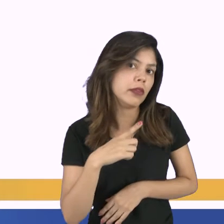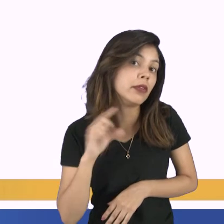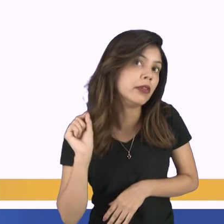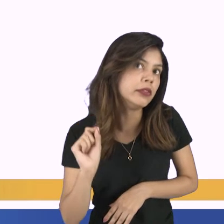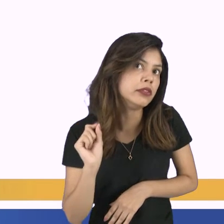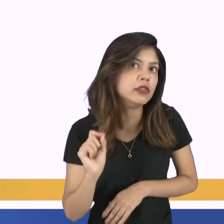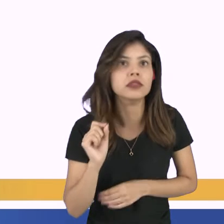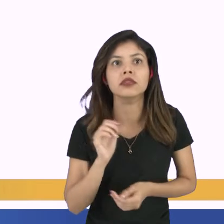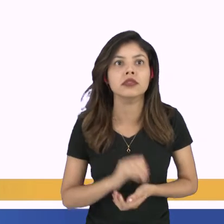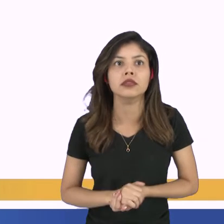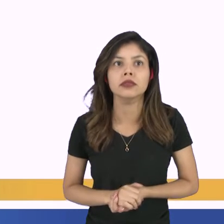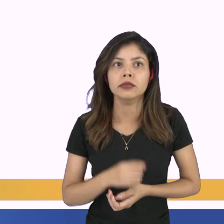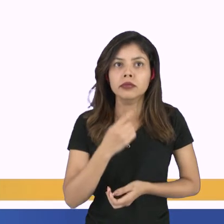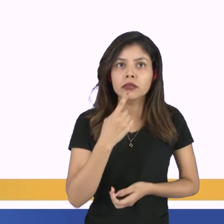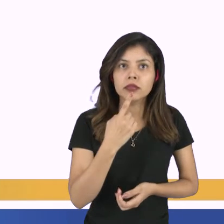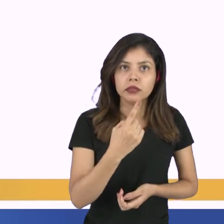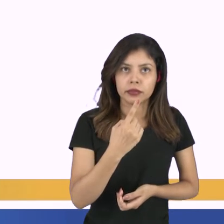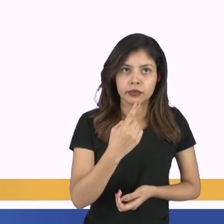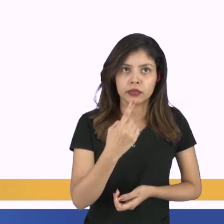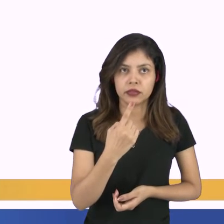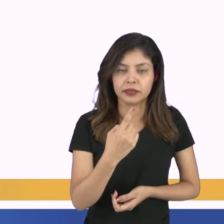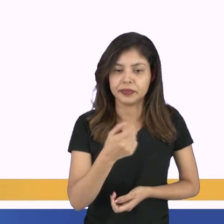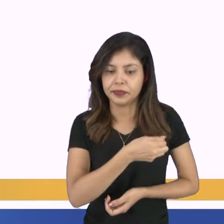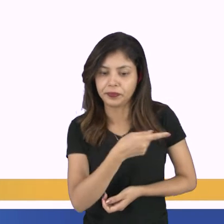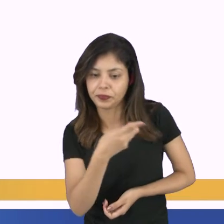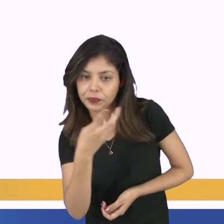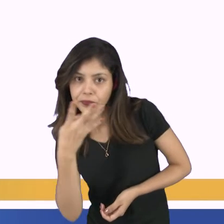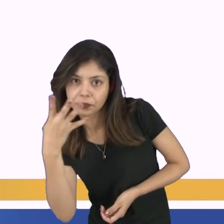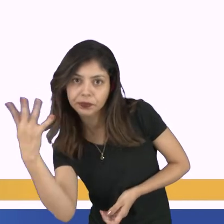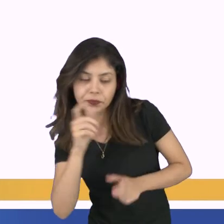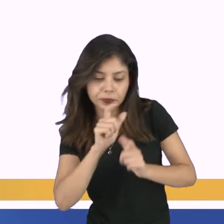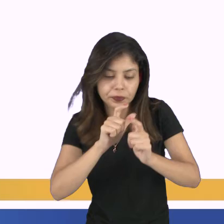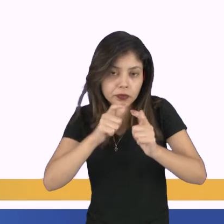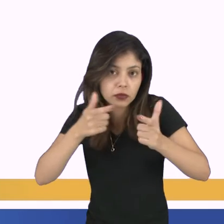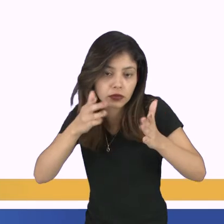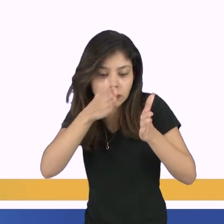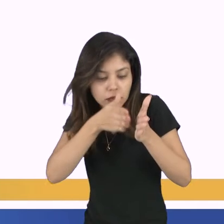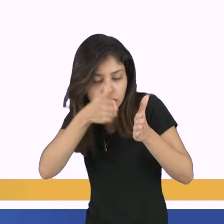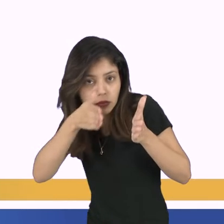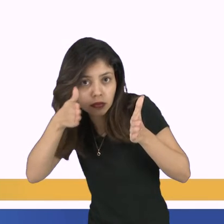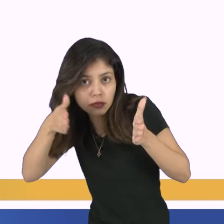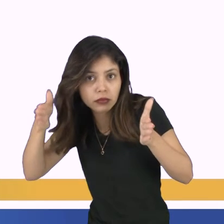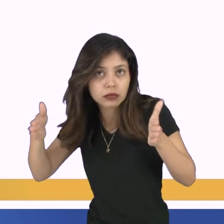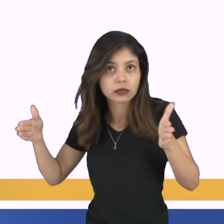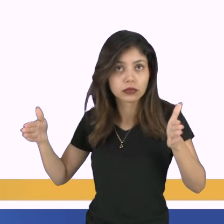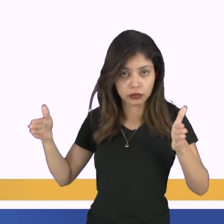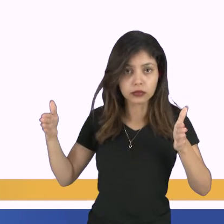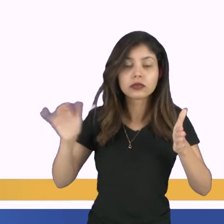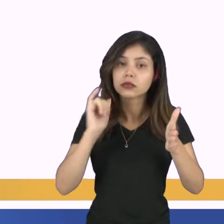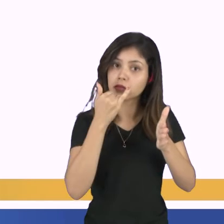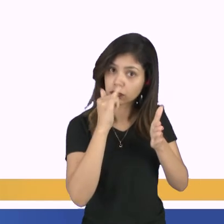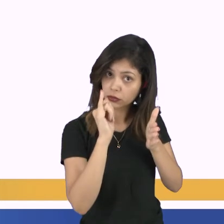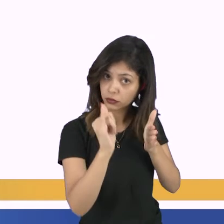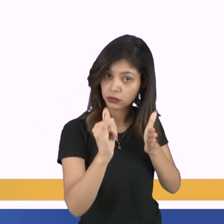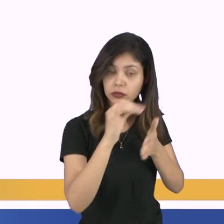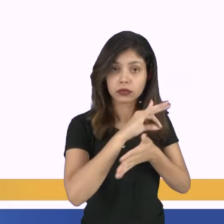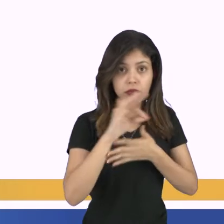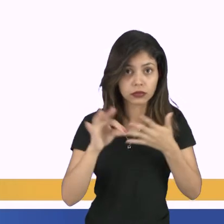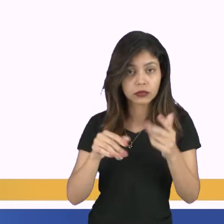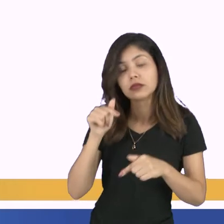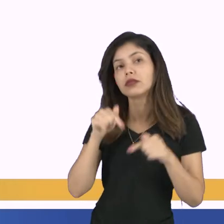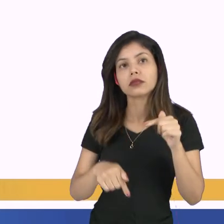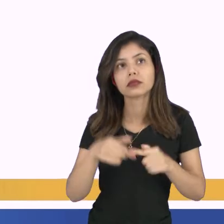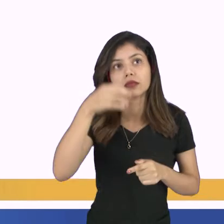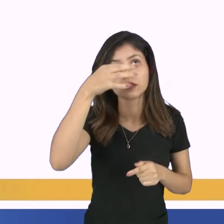distribuição eletrônica, nós temos aqui a ordem crescente de energia desse elemento químico.